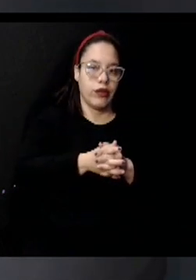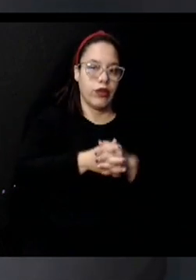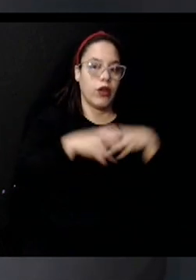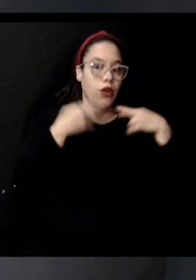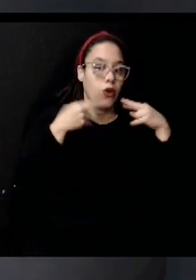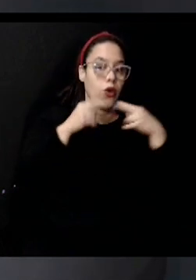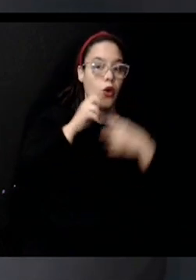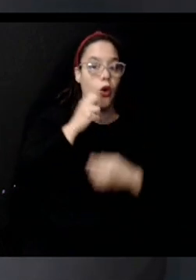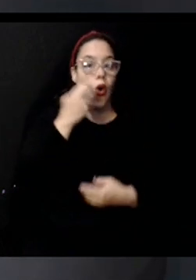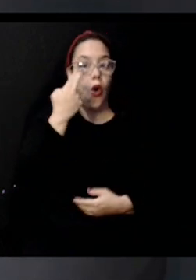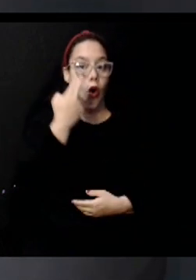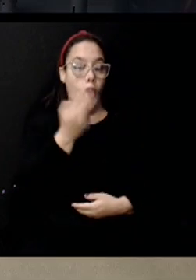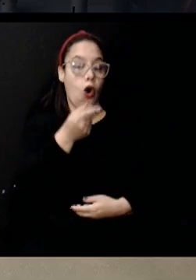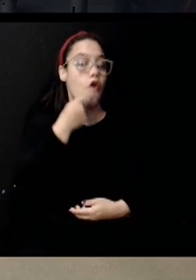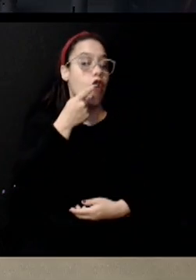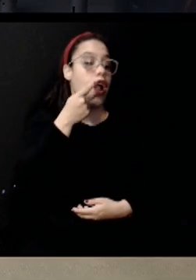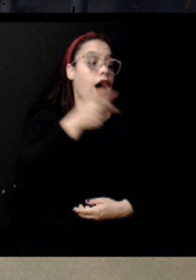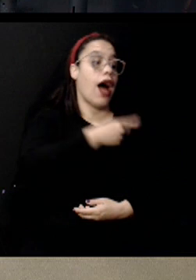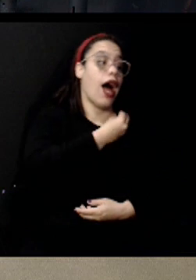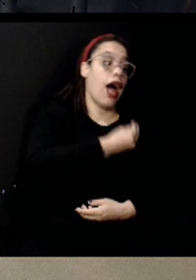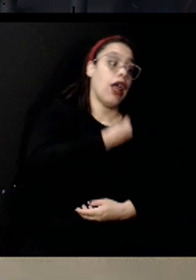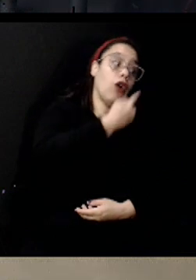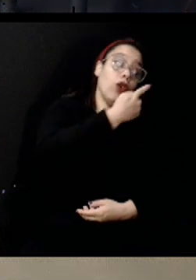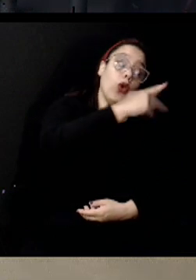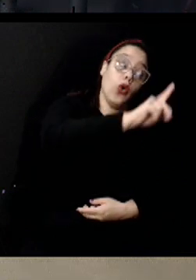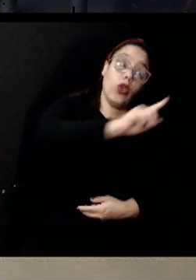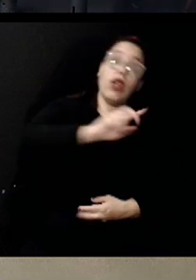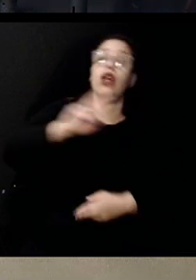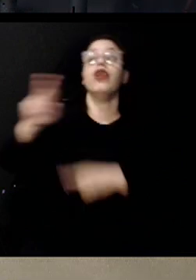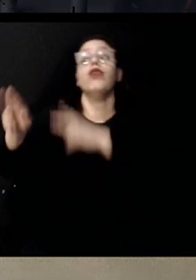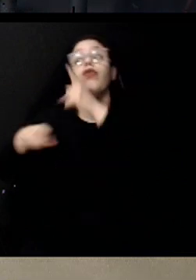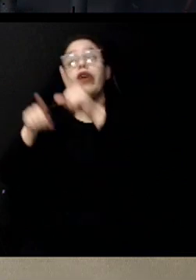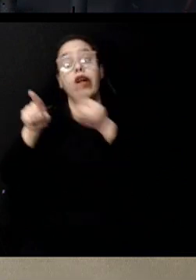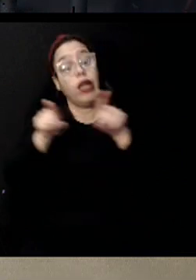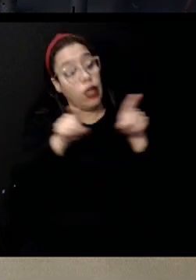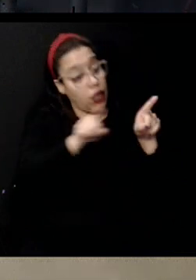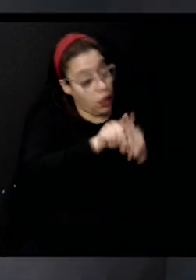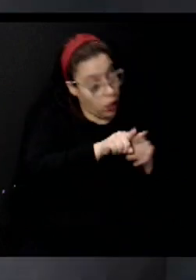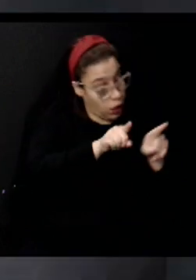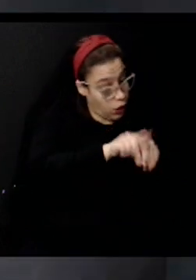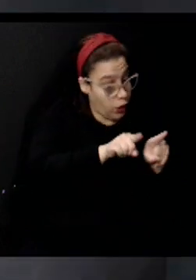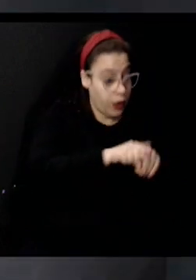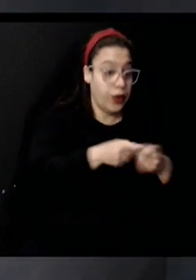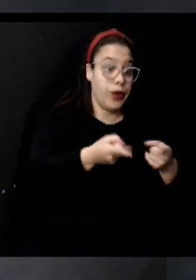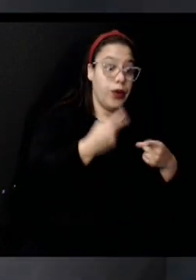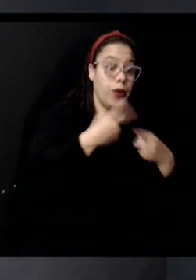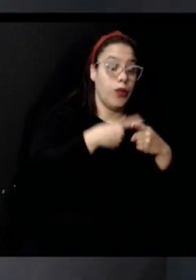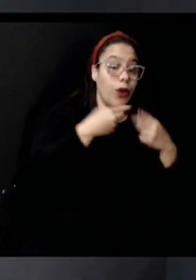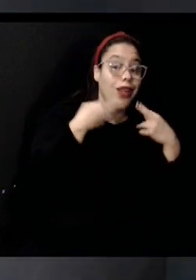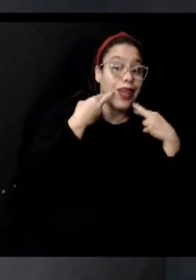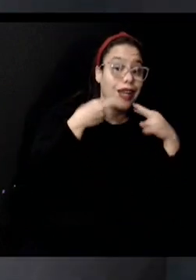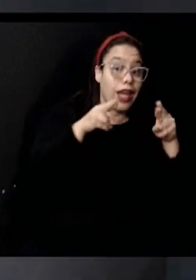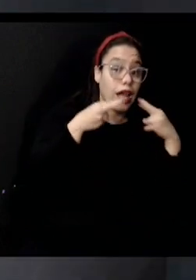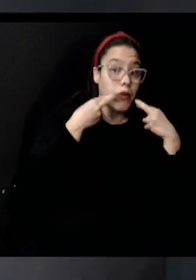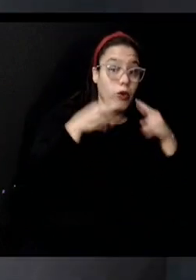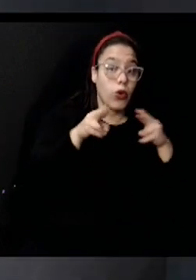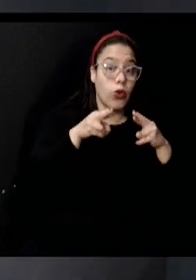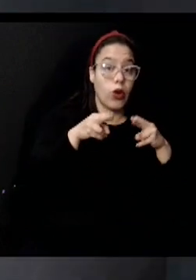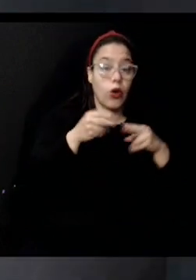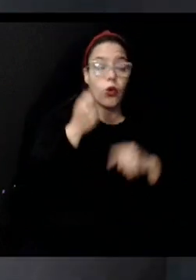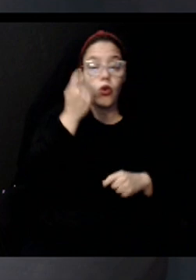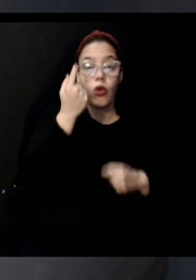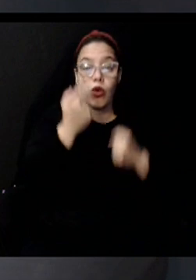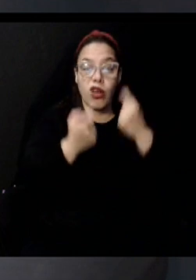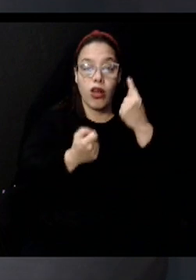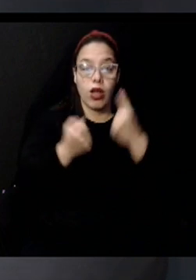outro, É, tem uma diferença entendeu? também, Tem né? essa Exatamente, diferença, porque exato. reclamar, a gente reclama de alguma coisa que está